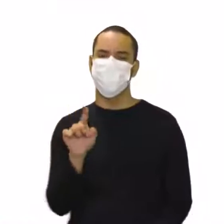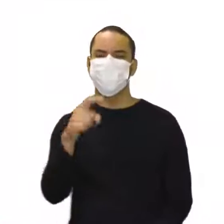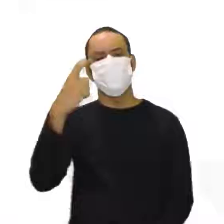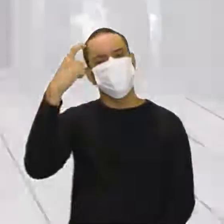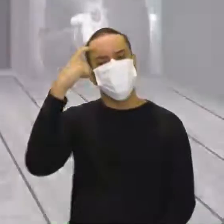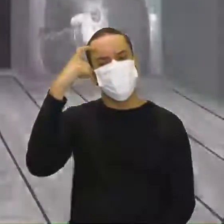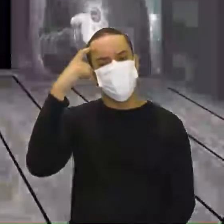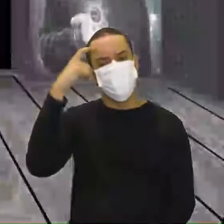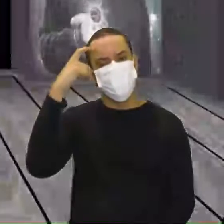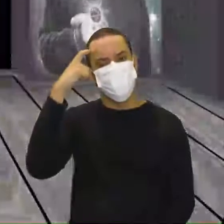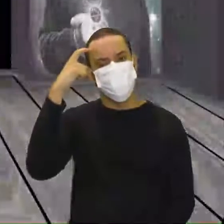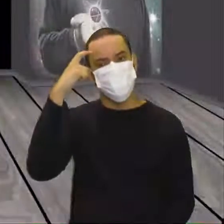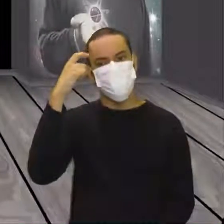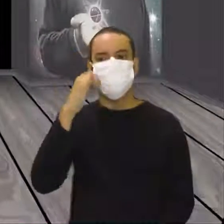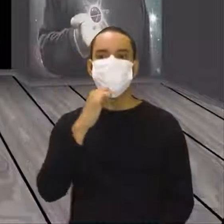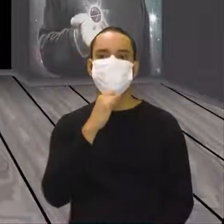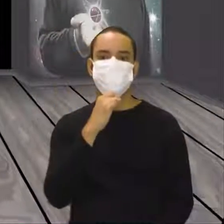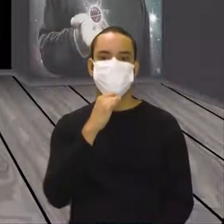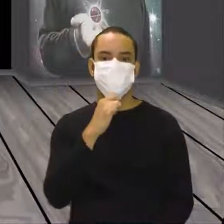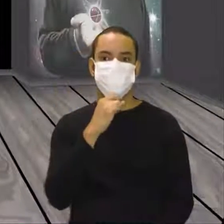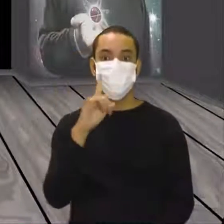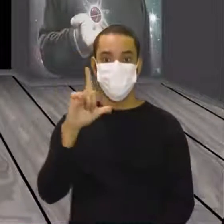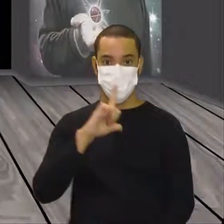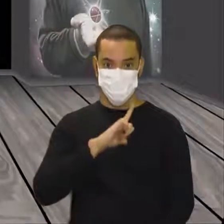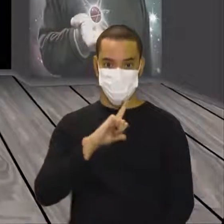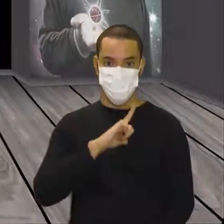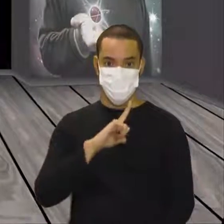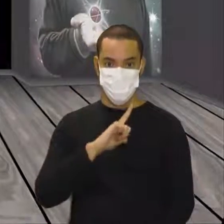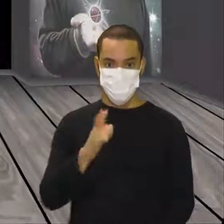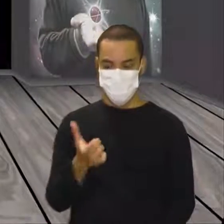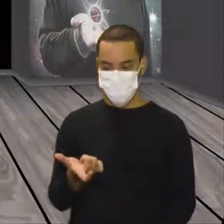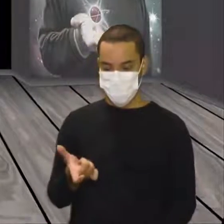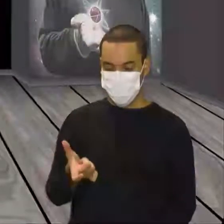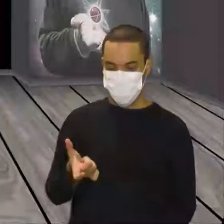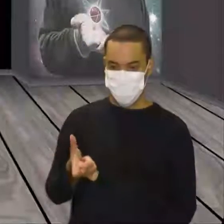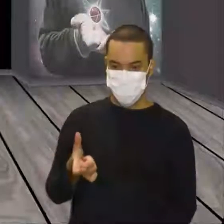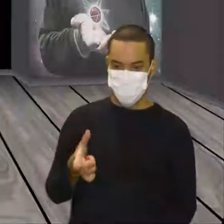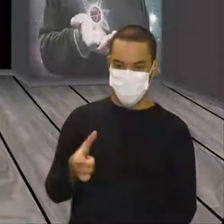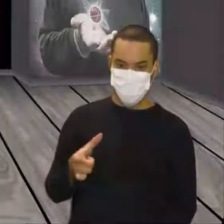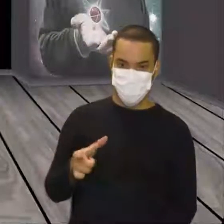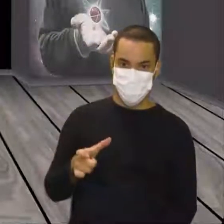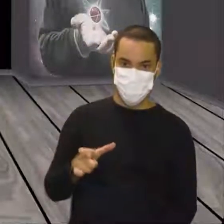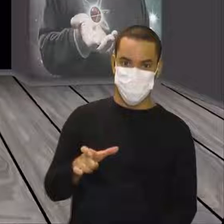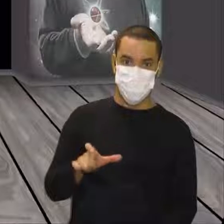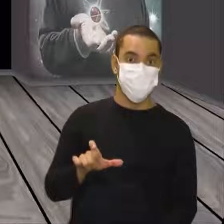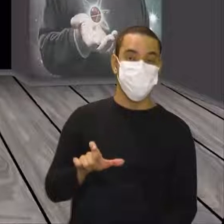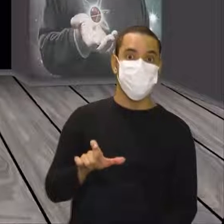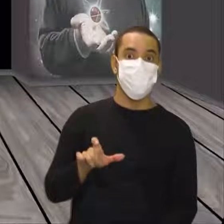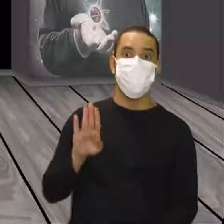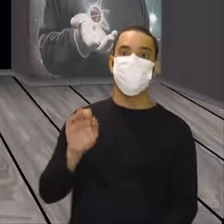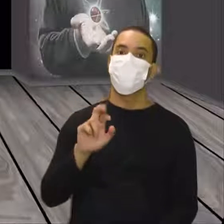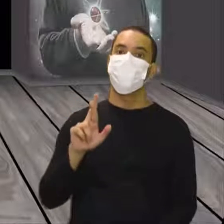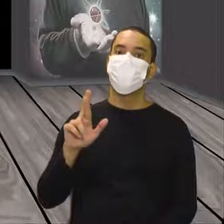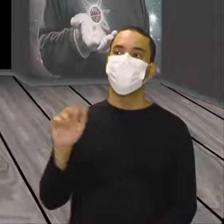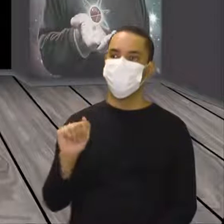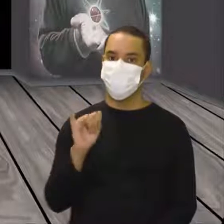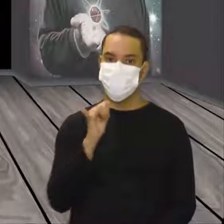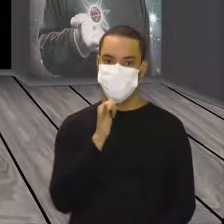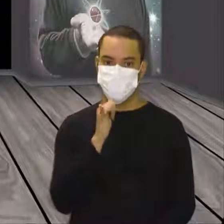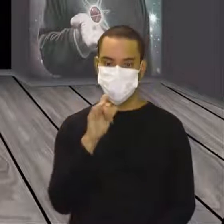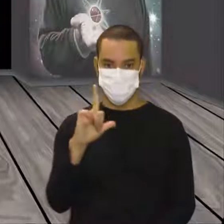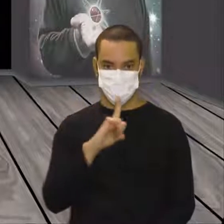aí numa situação. Se você tem a espira, você girar devagar, até a questão da barra, né? A questão da barra